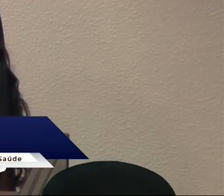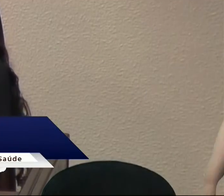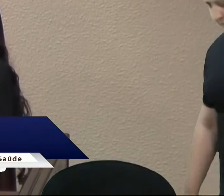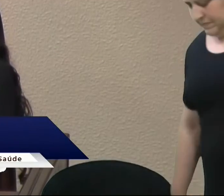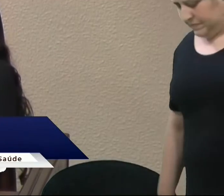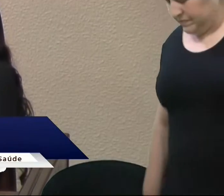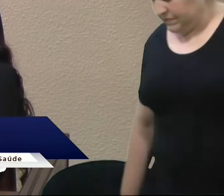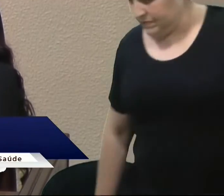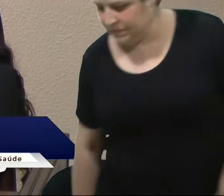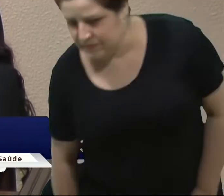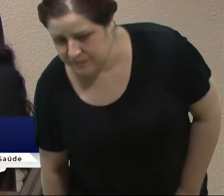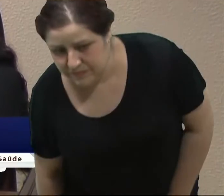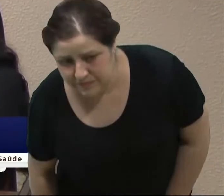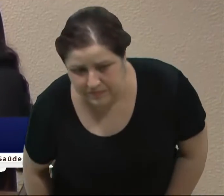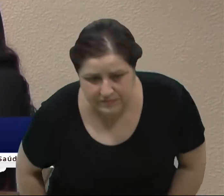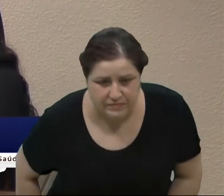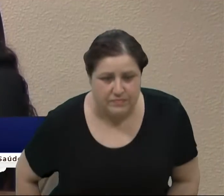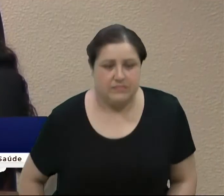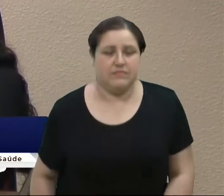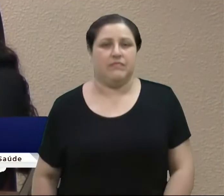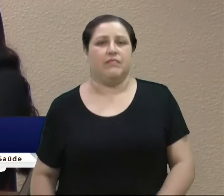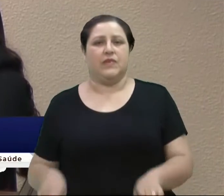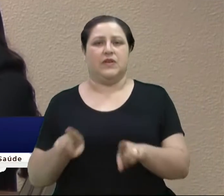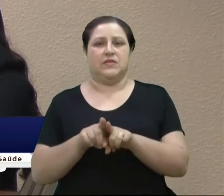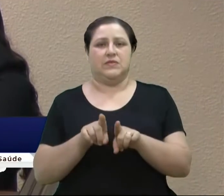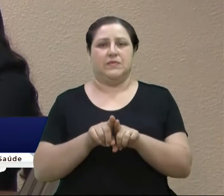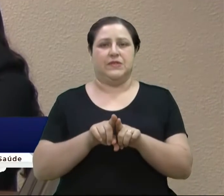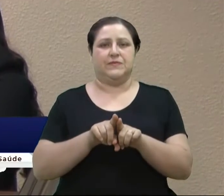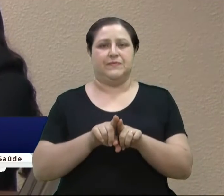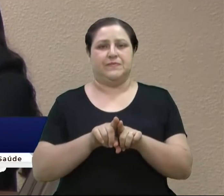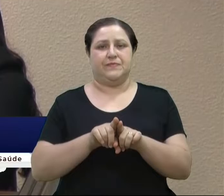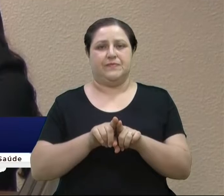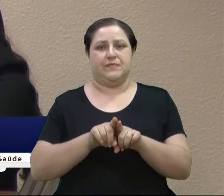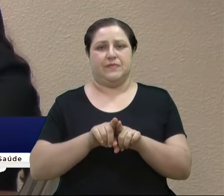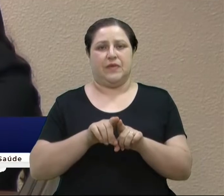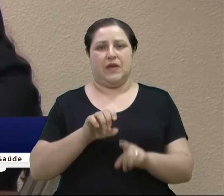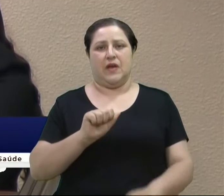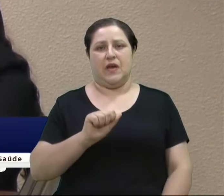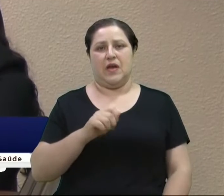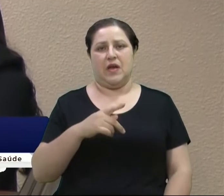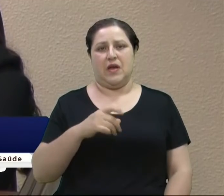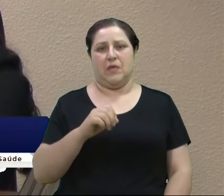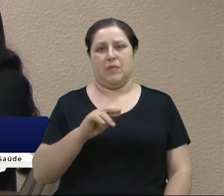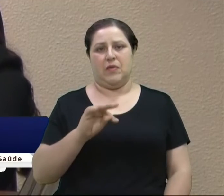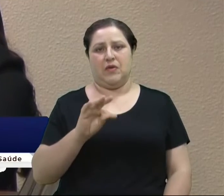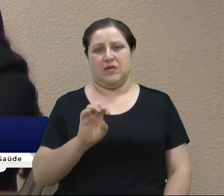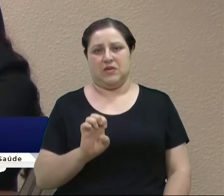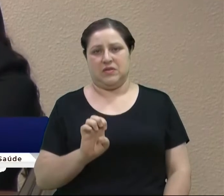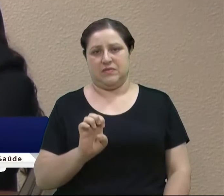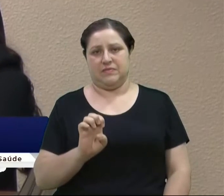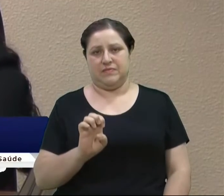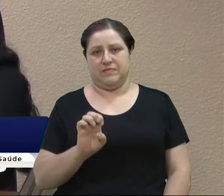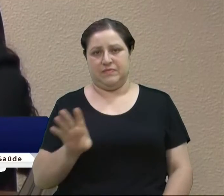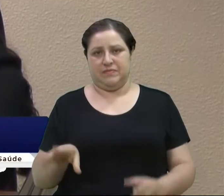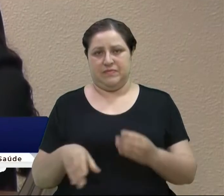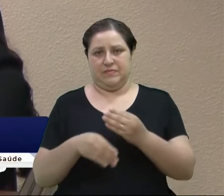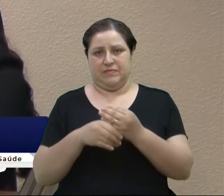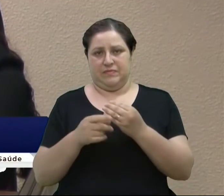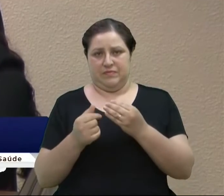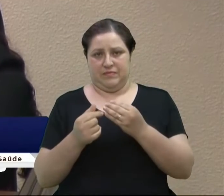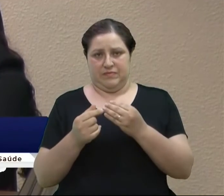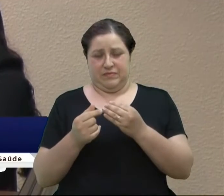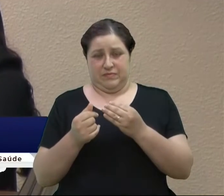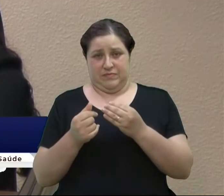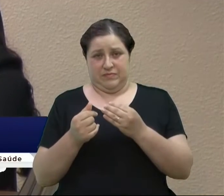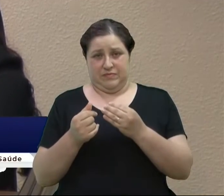recursos, até a Margit, que me antecedeu, ela colocou, hoje todos os municípios têm um percentual de MAC alocado em Caxias.